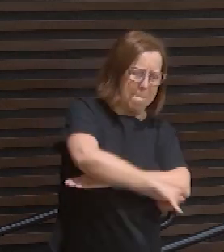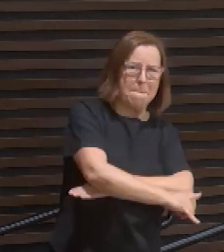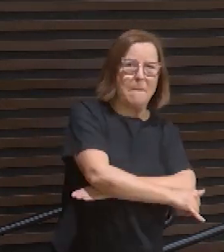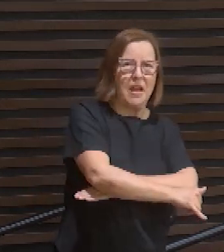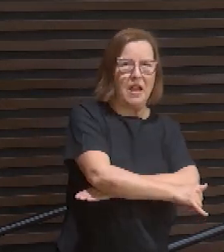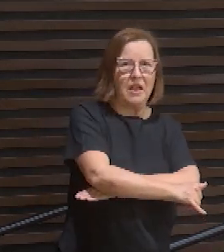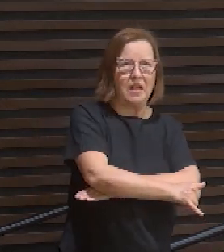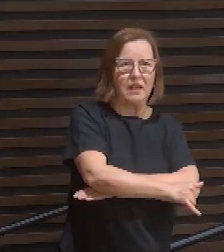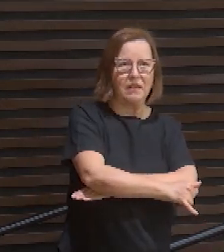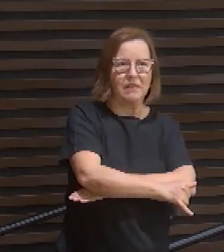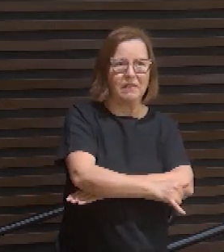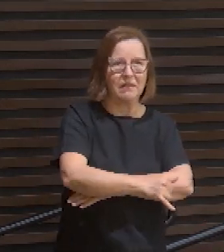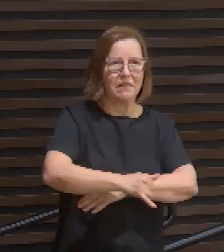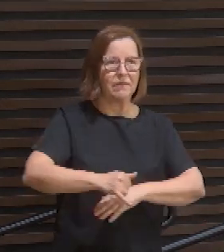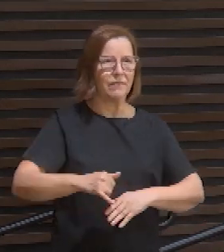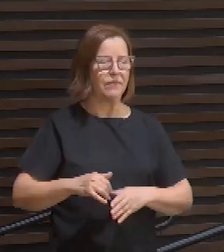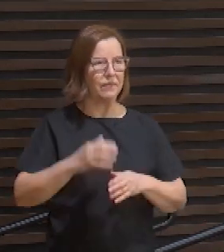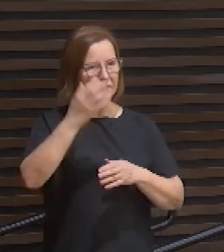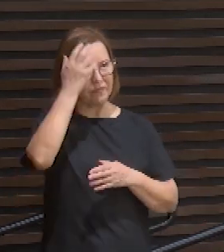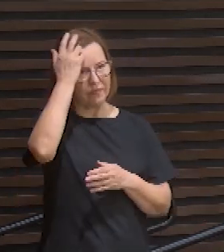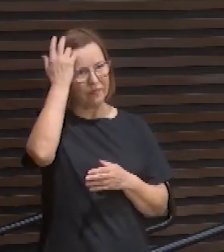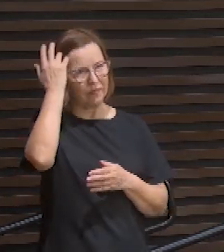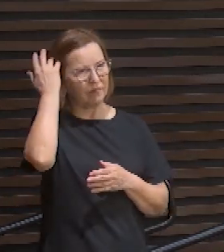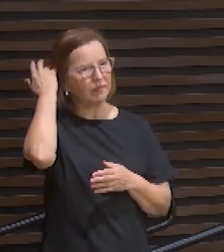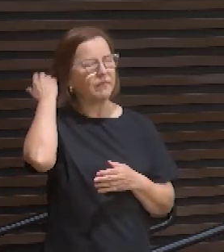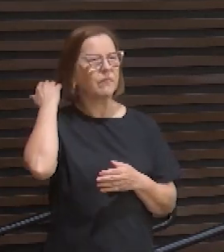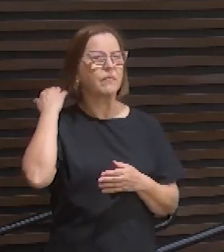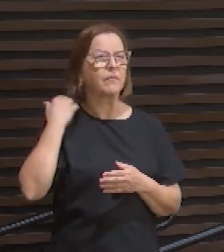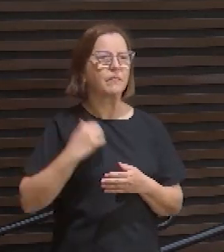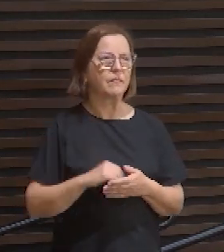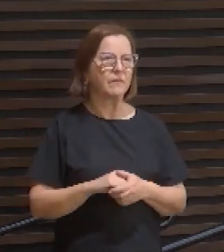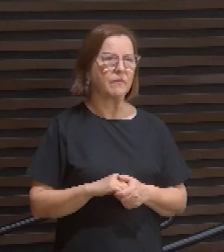Todos também já viram esse vídeo.